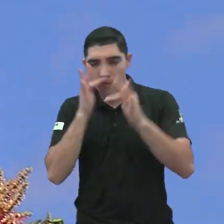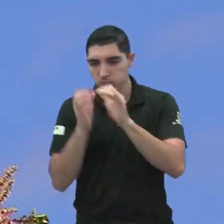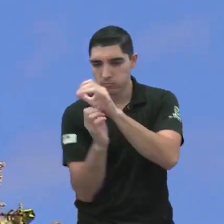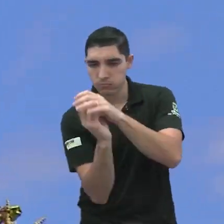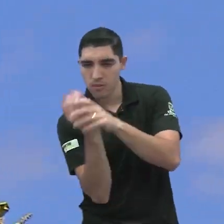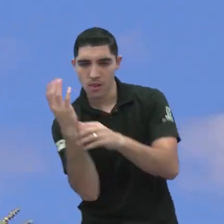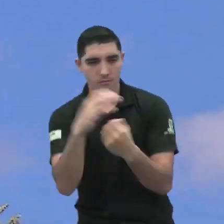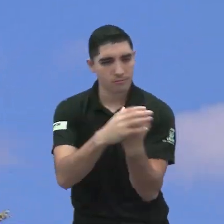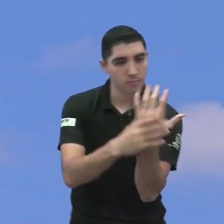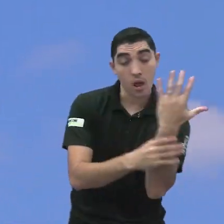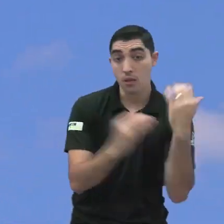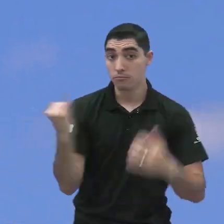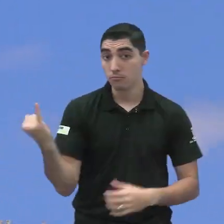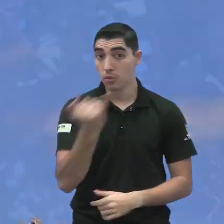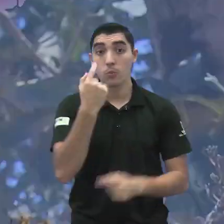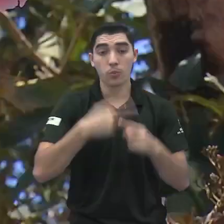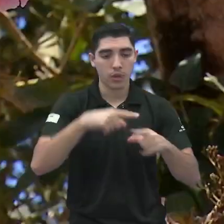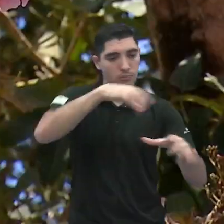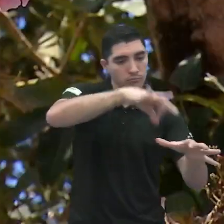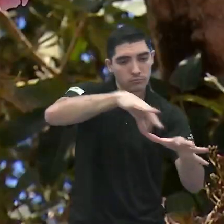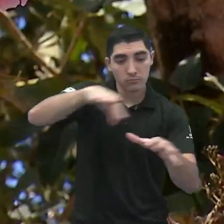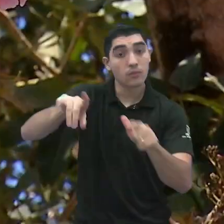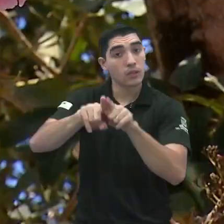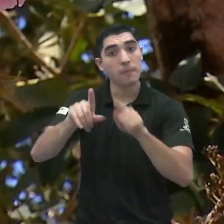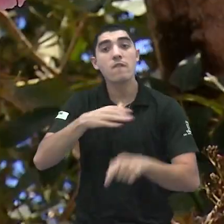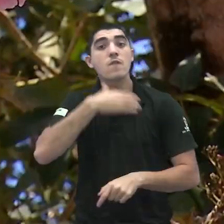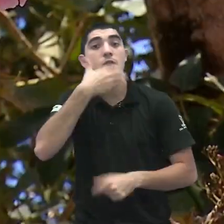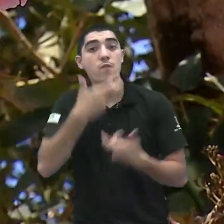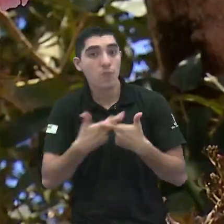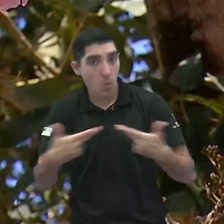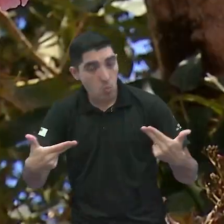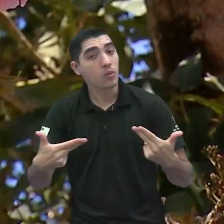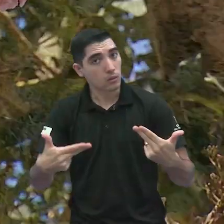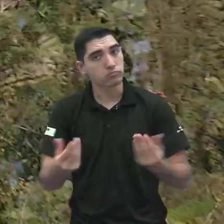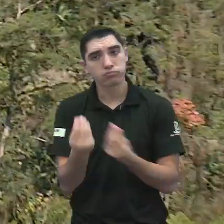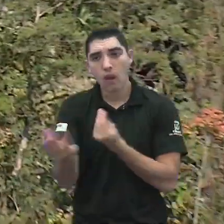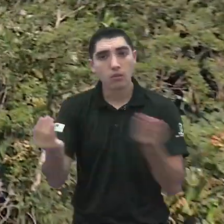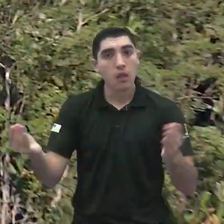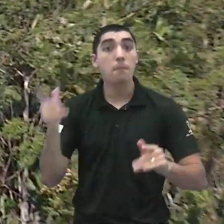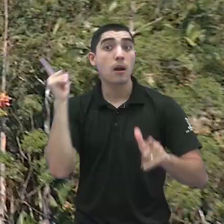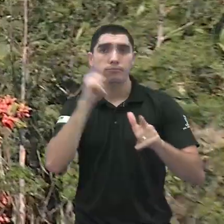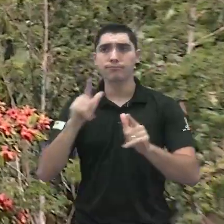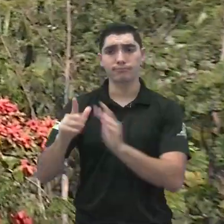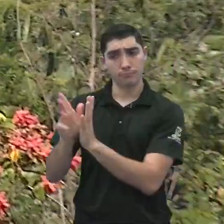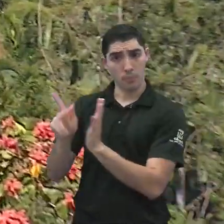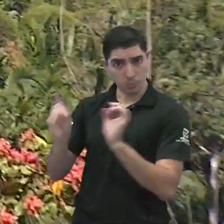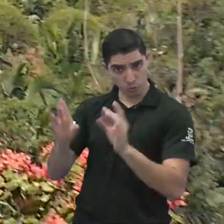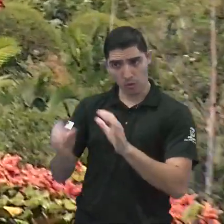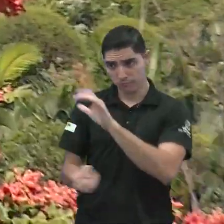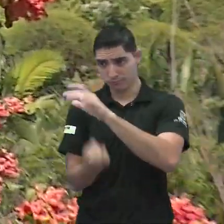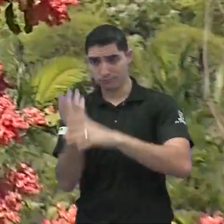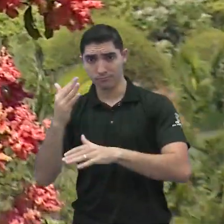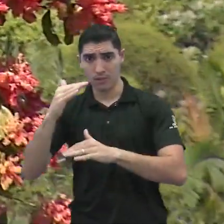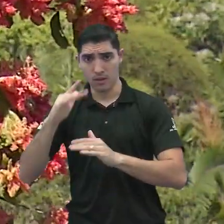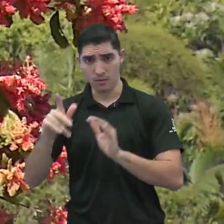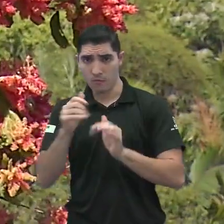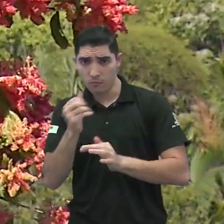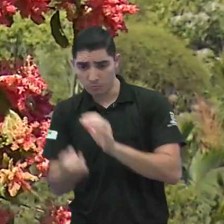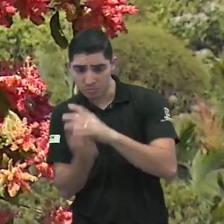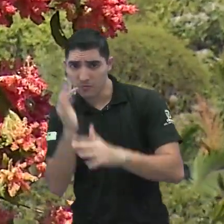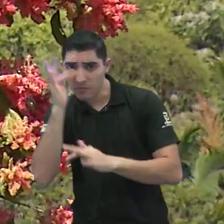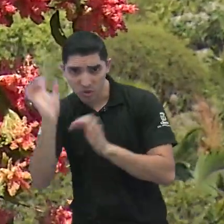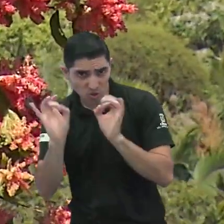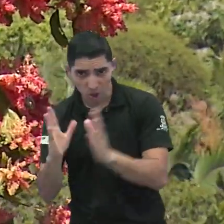O ciclo de floração é essencial para a produção de sementes e frutos e pode se estender por toda a primavera. Mais